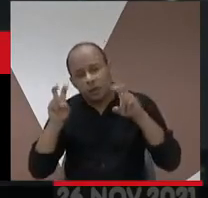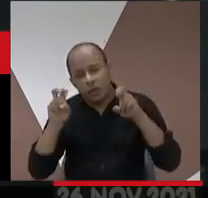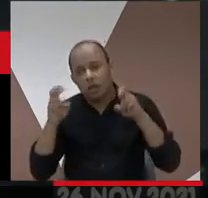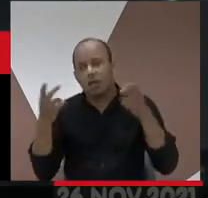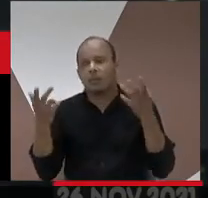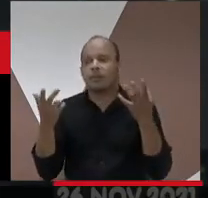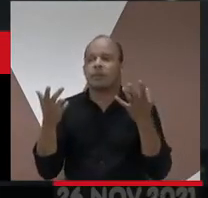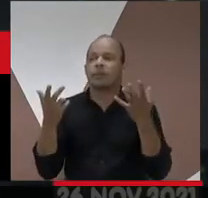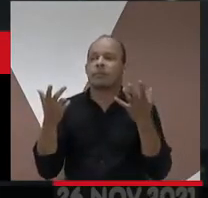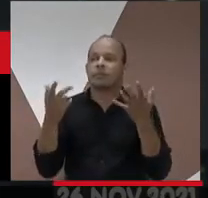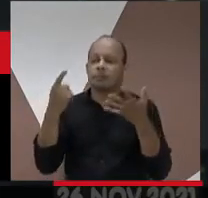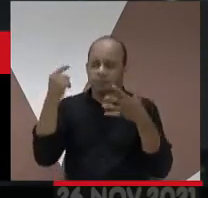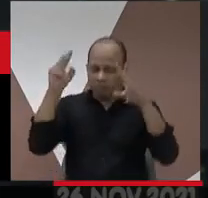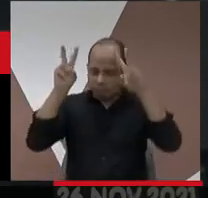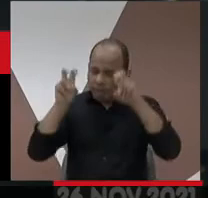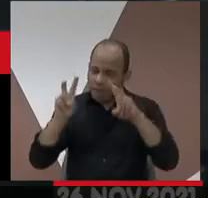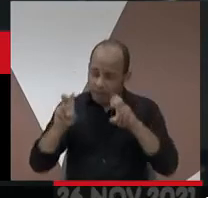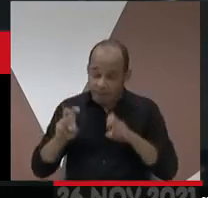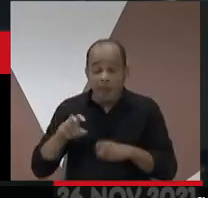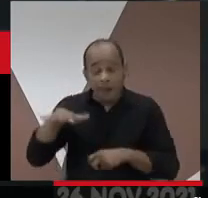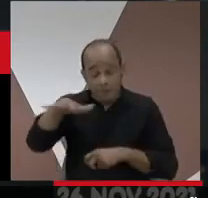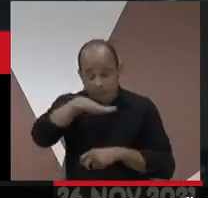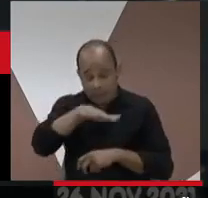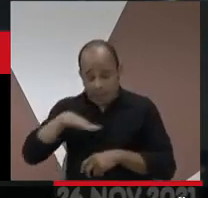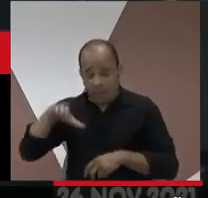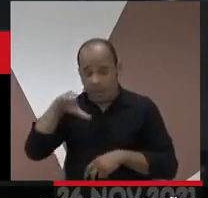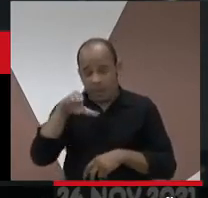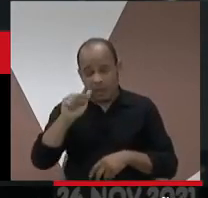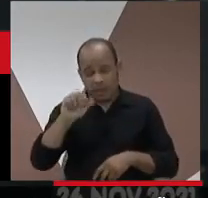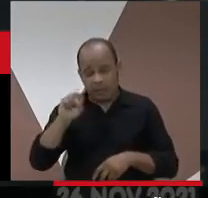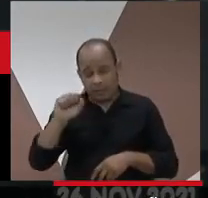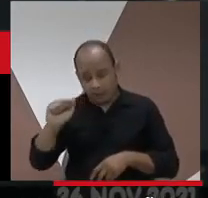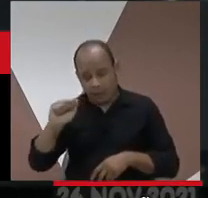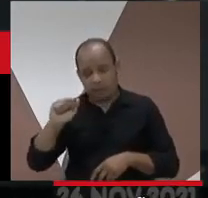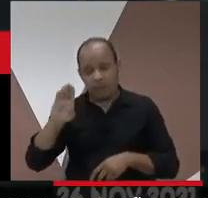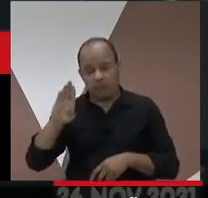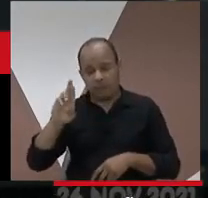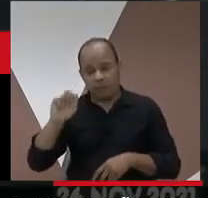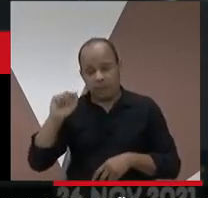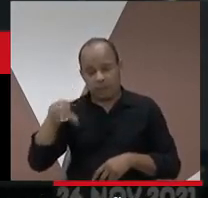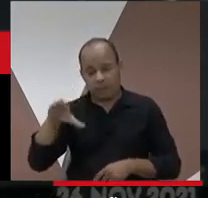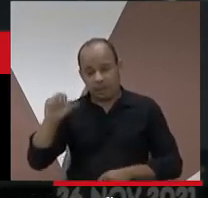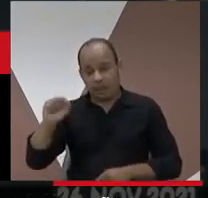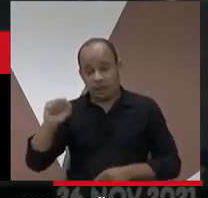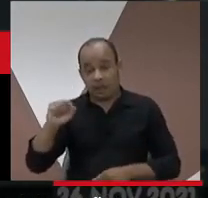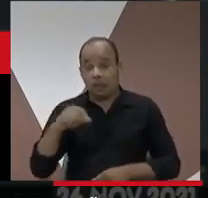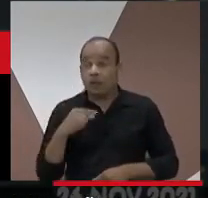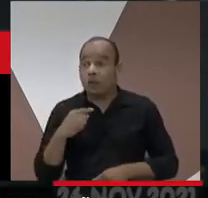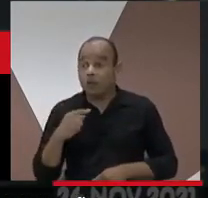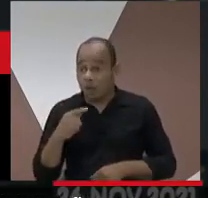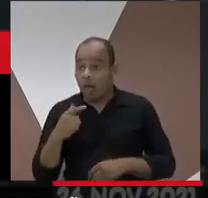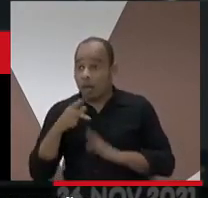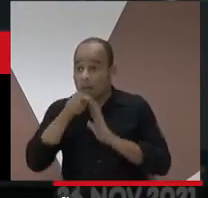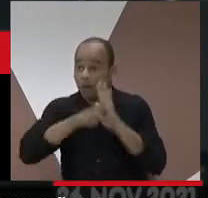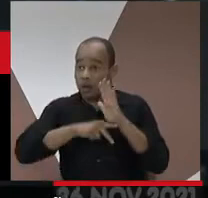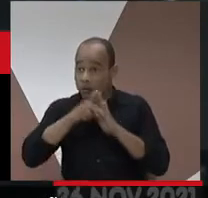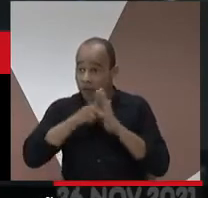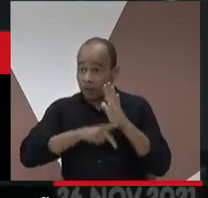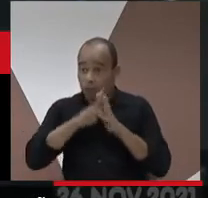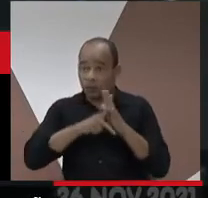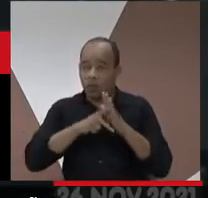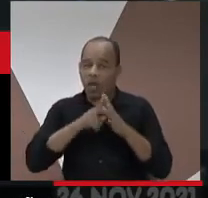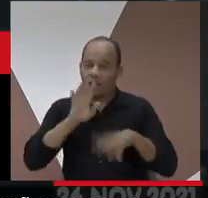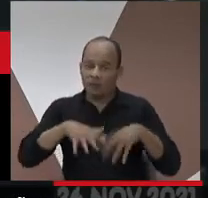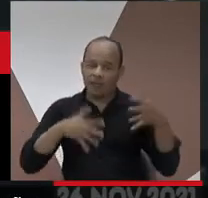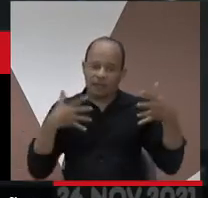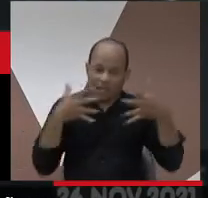ou tangenciar o Rola Moça. O nosso projeto tangencia, em alguns pontos interfere,